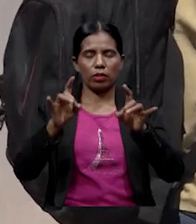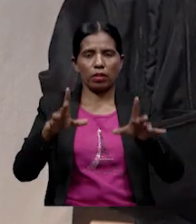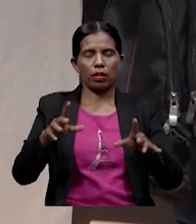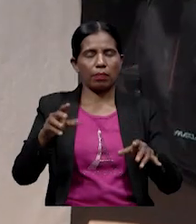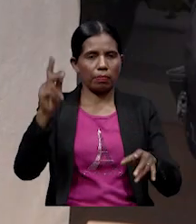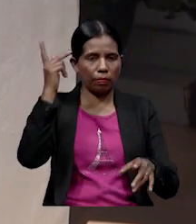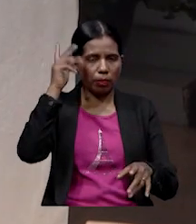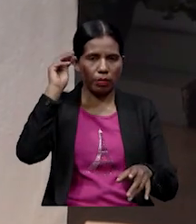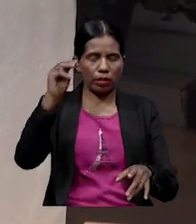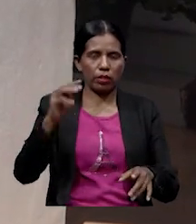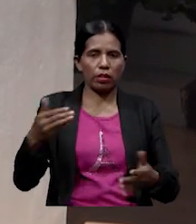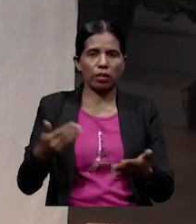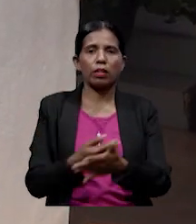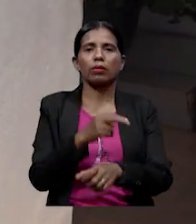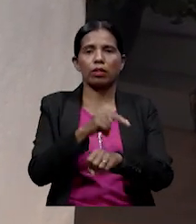Zelândia.